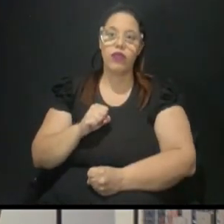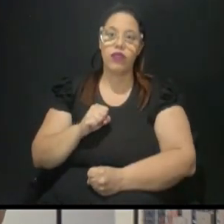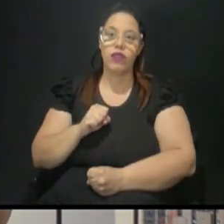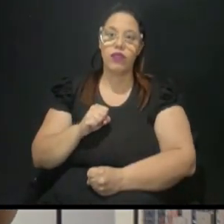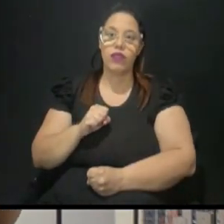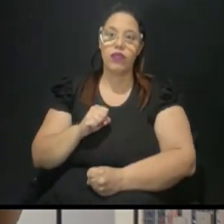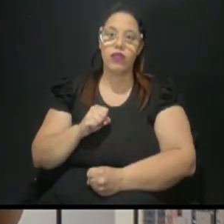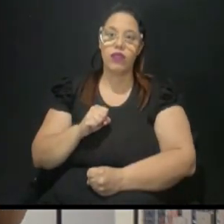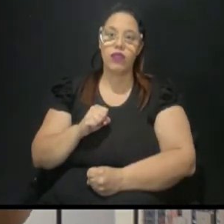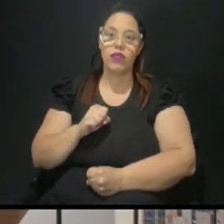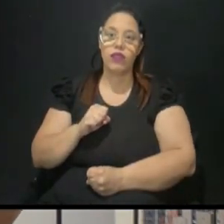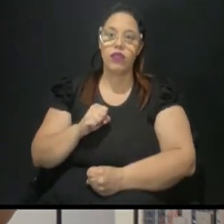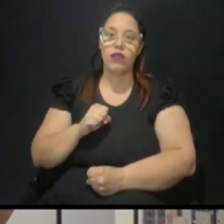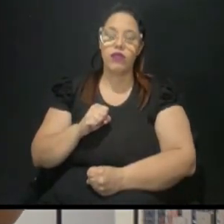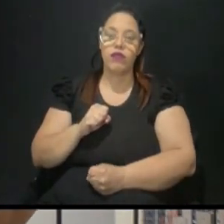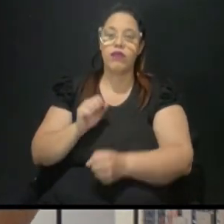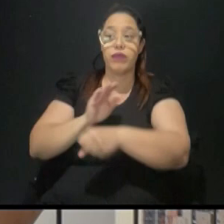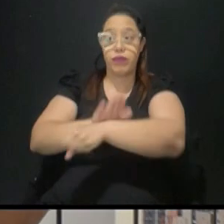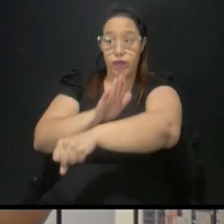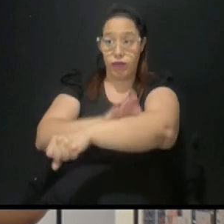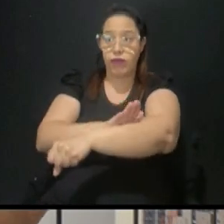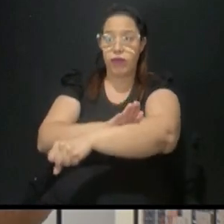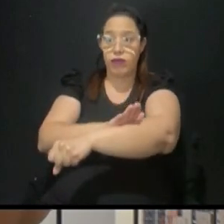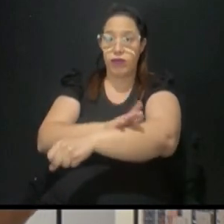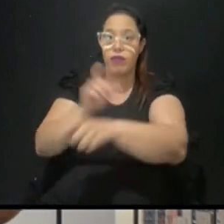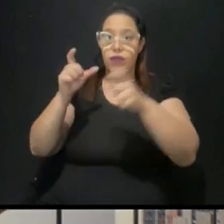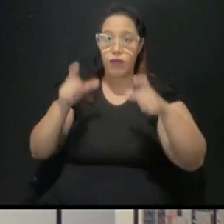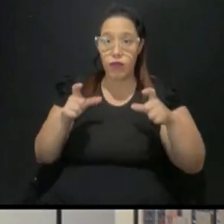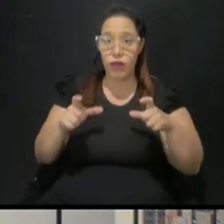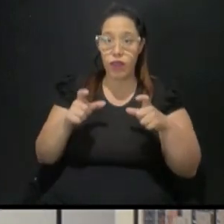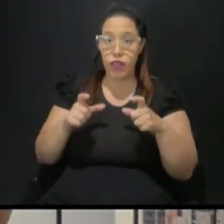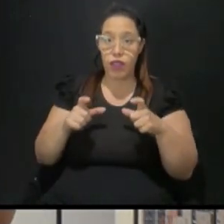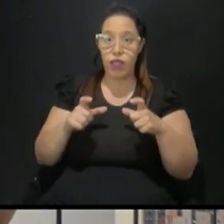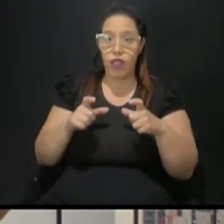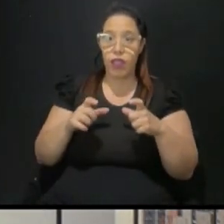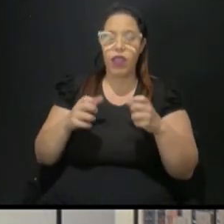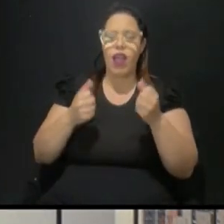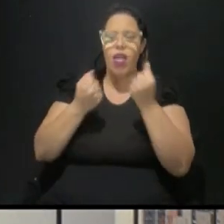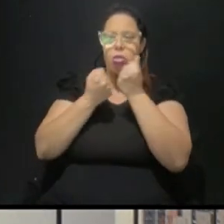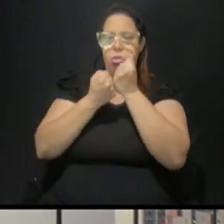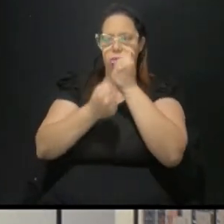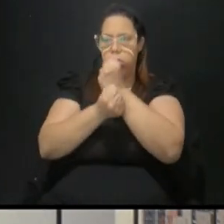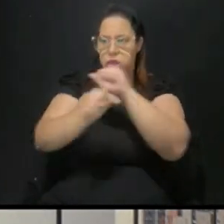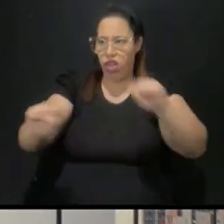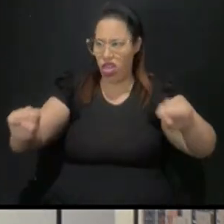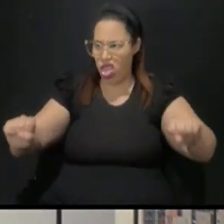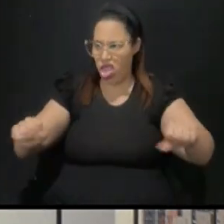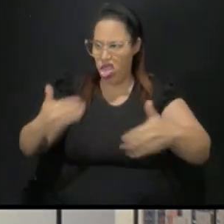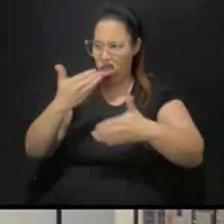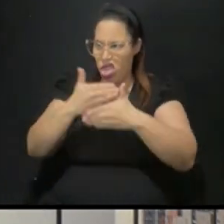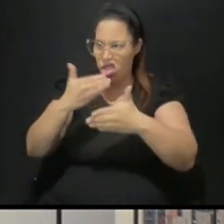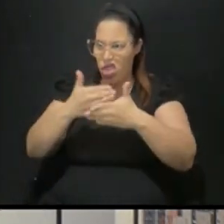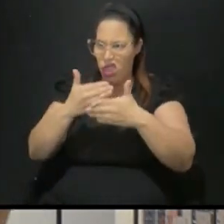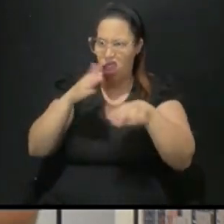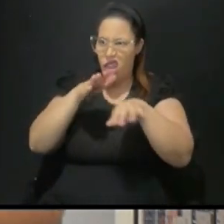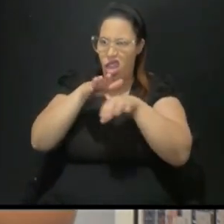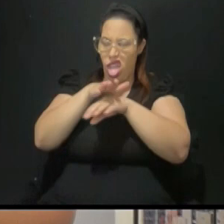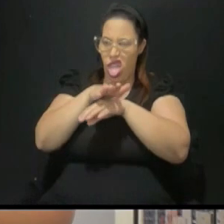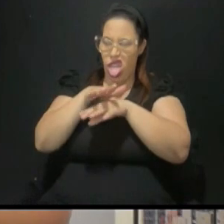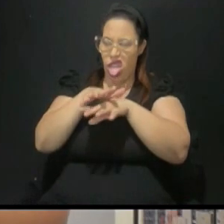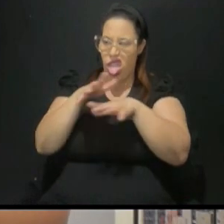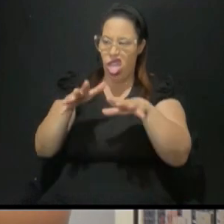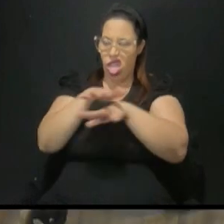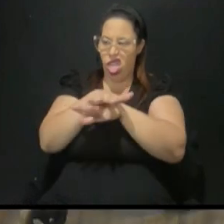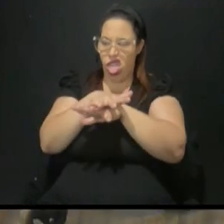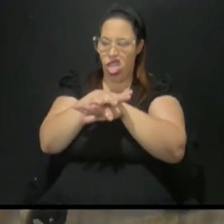contribuir para que a gente também quebre esse paradigma de exclusão da pessoa com deficiência